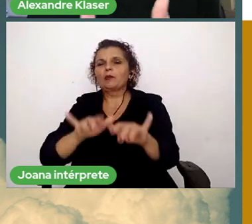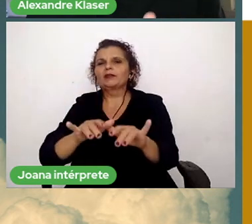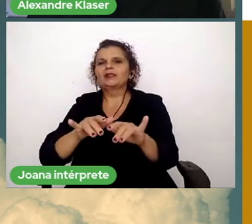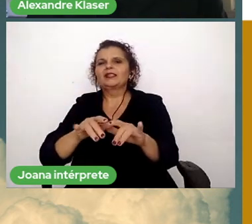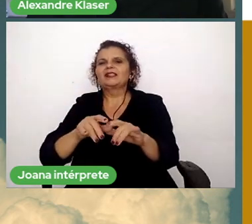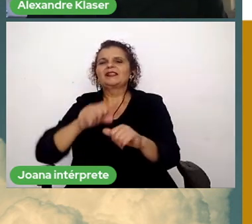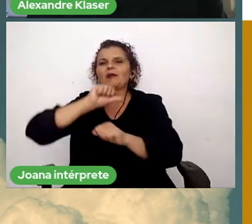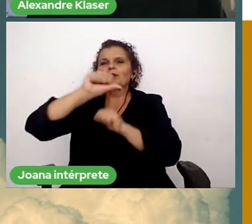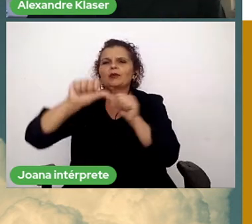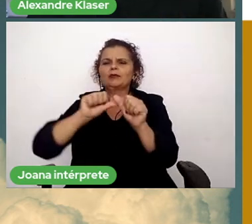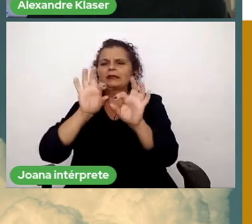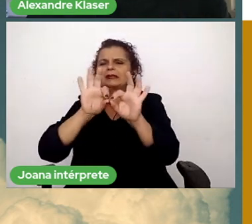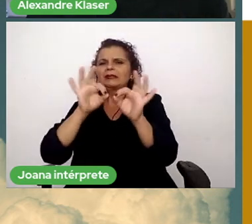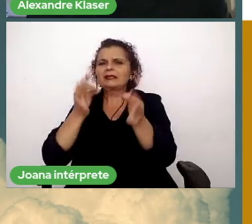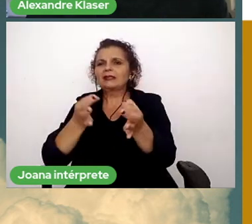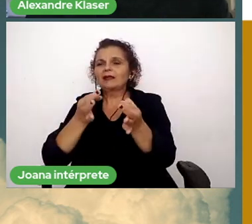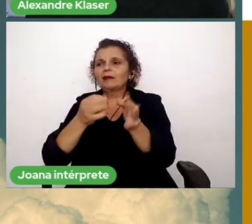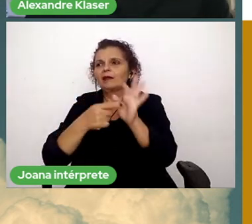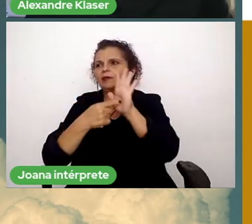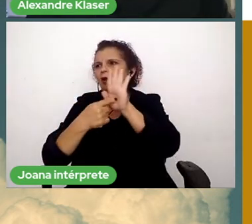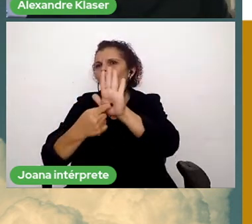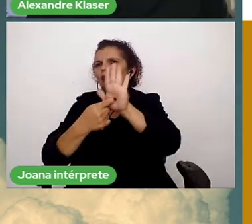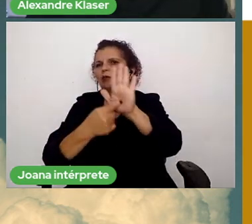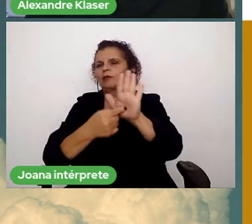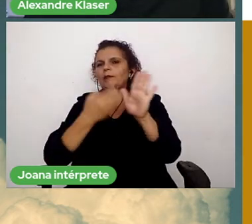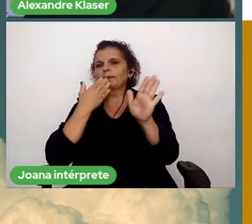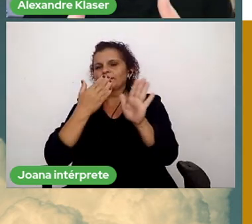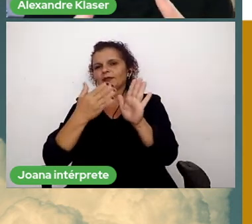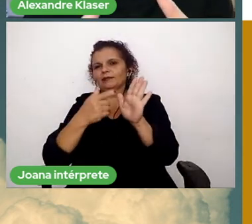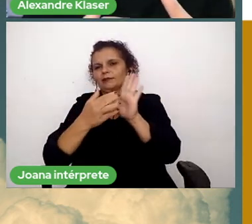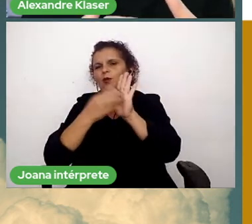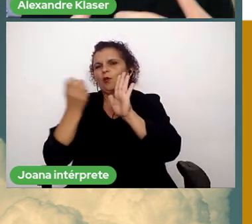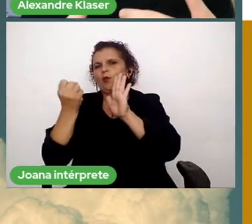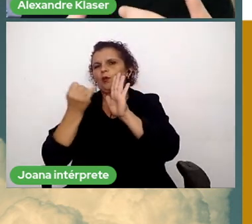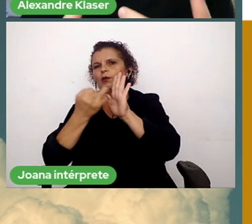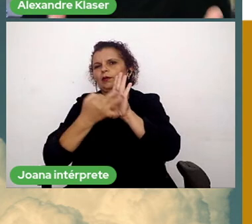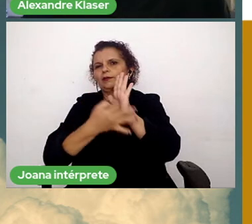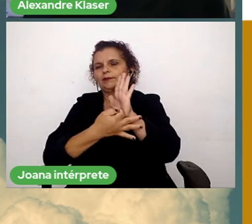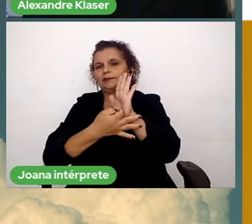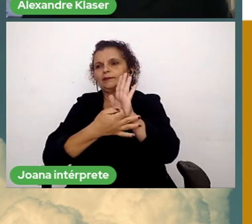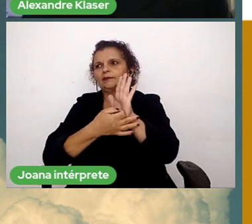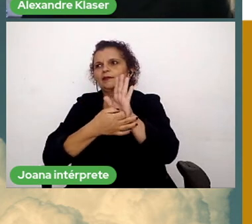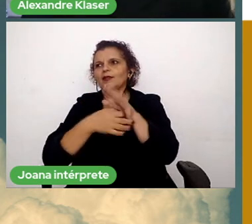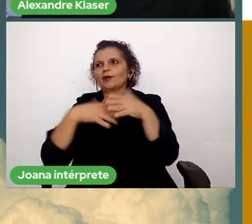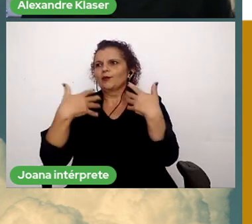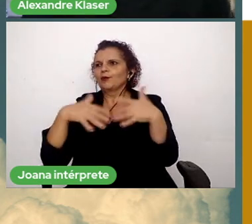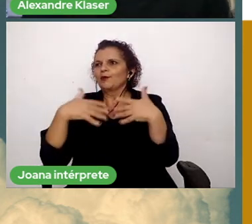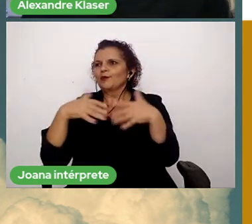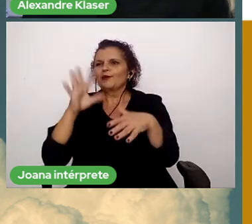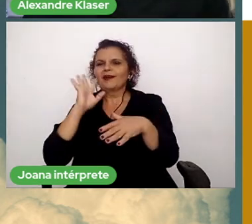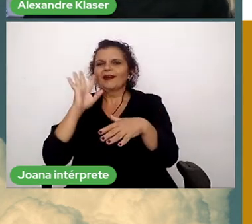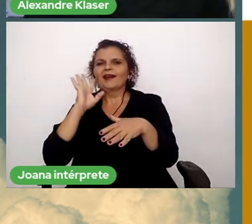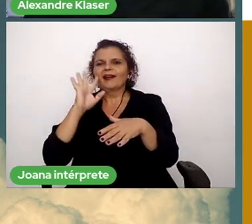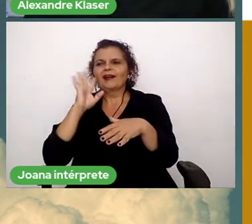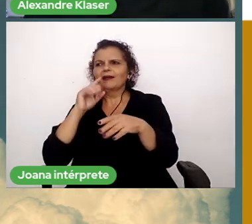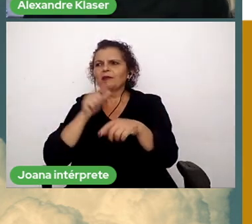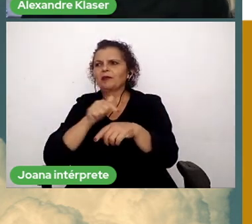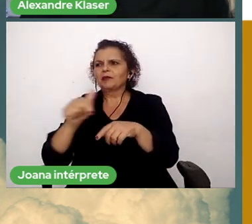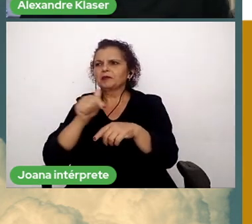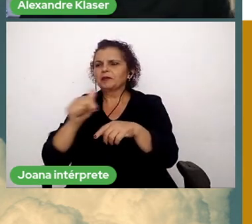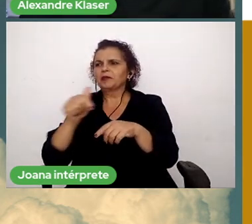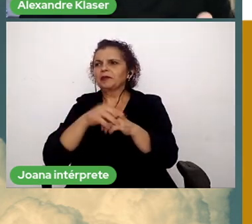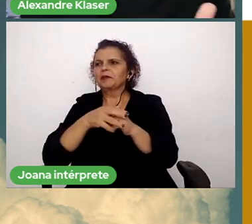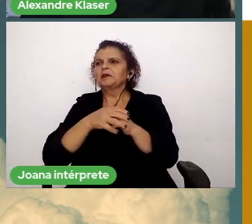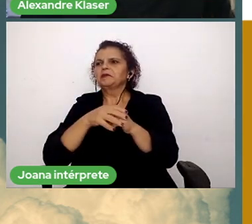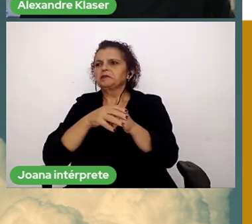criou um produto muito simples, apenas para dar status de pedidos. E as pessoas viram, poxa, vocês conseguiram em poucas semanas ter um produto digital, uma